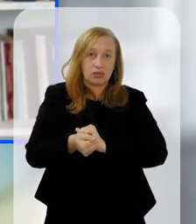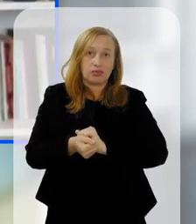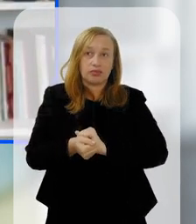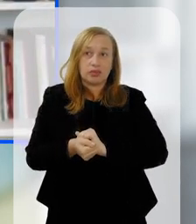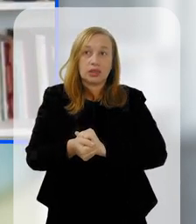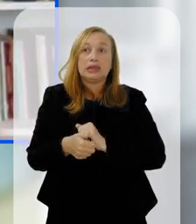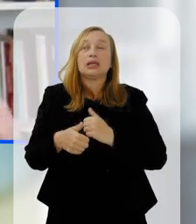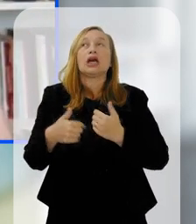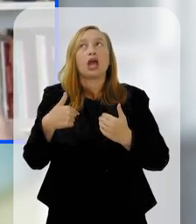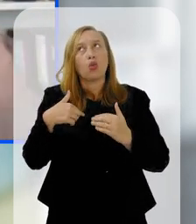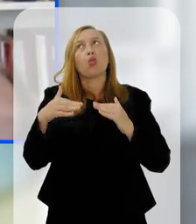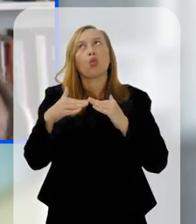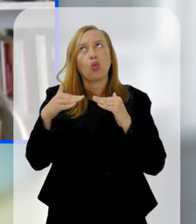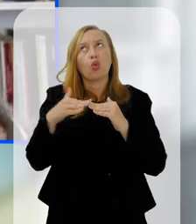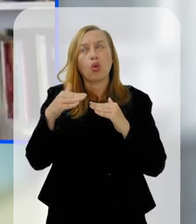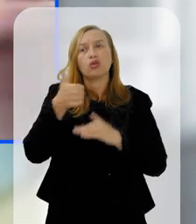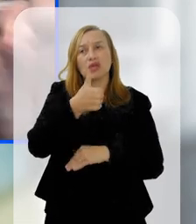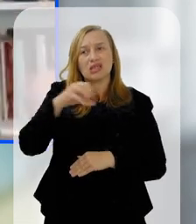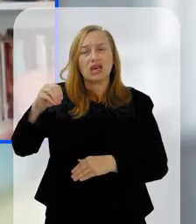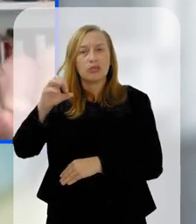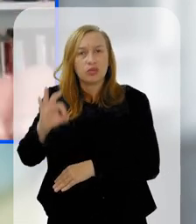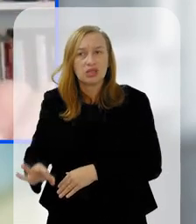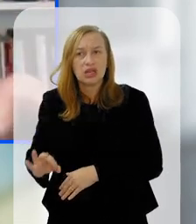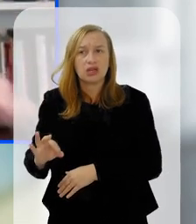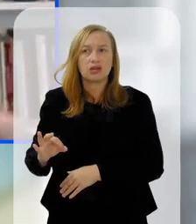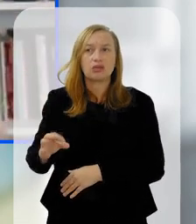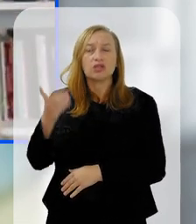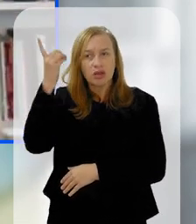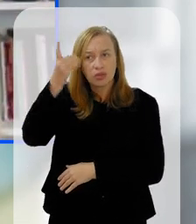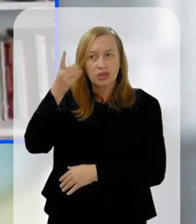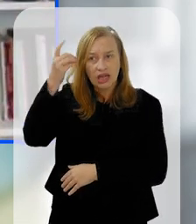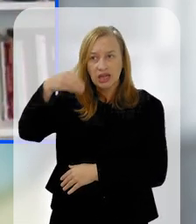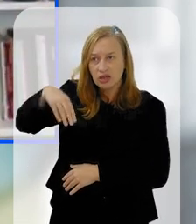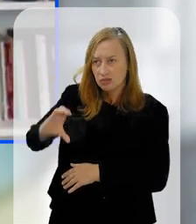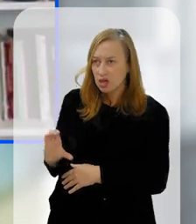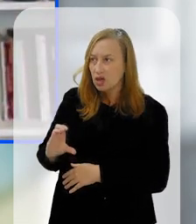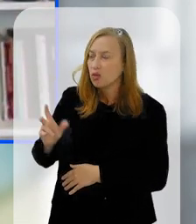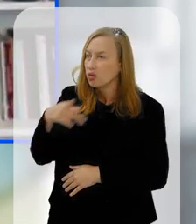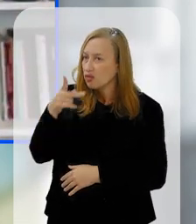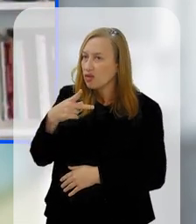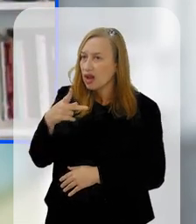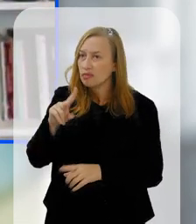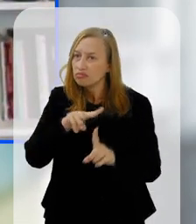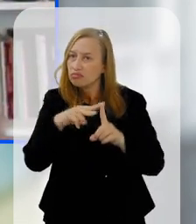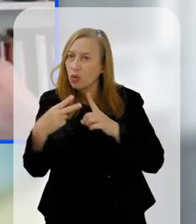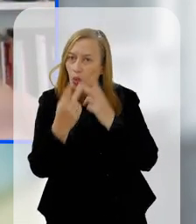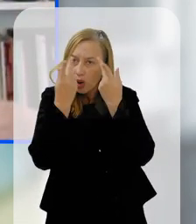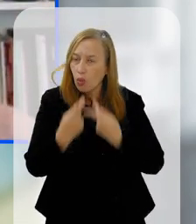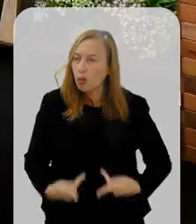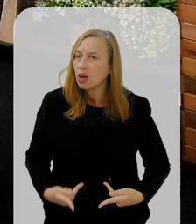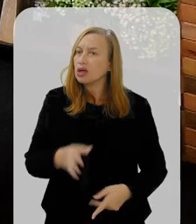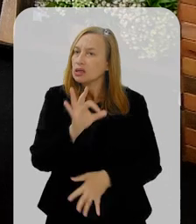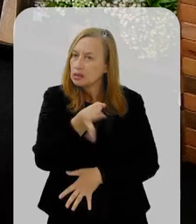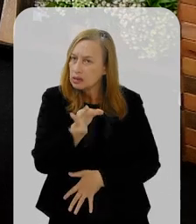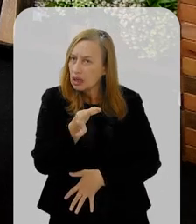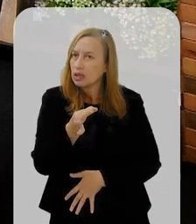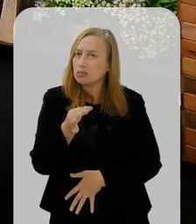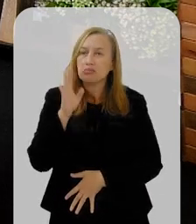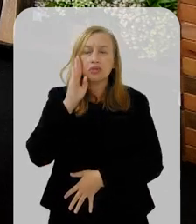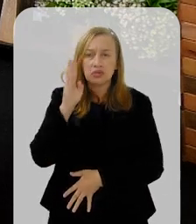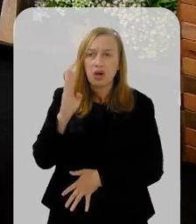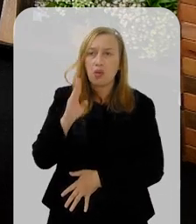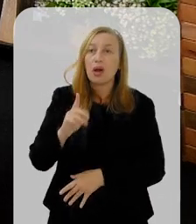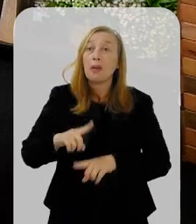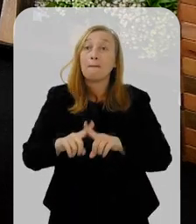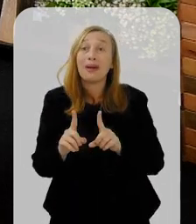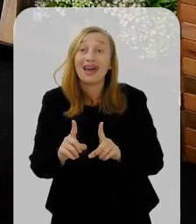fazendo o que deve ser feito. Eu concordo 100% com o professor Carlos Mink quando ele diz que a gente precisa ter um olhar humano, e isso é